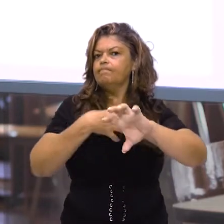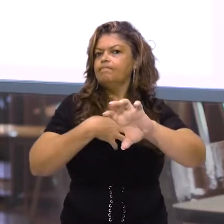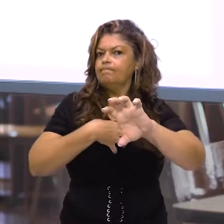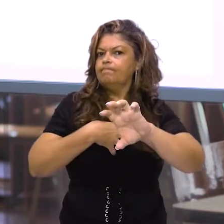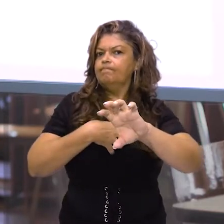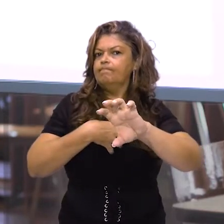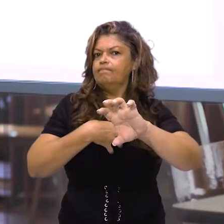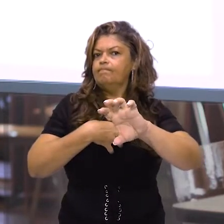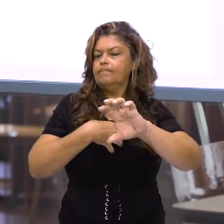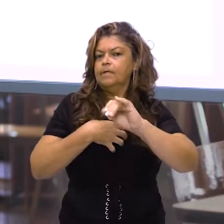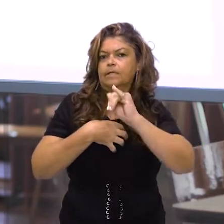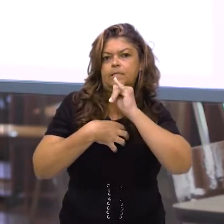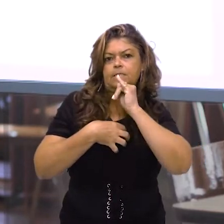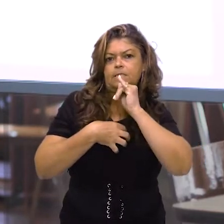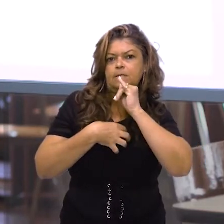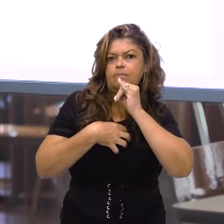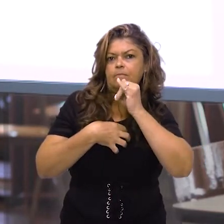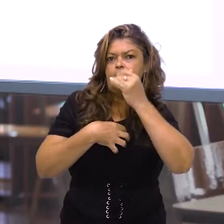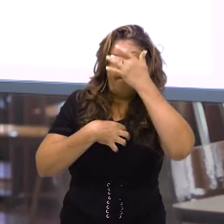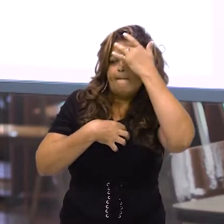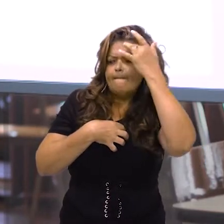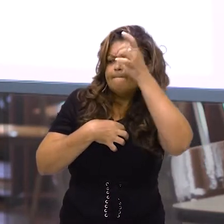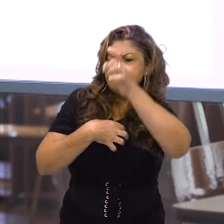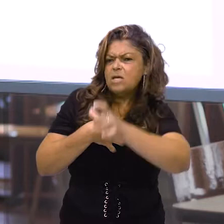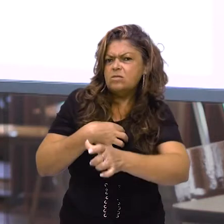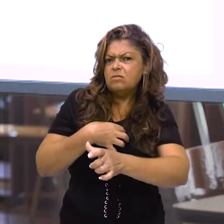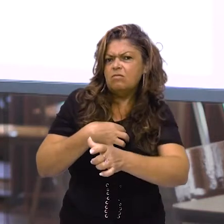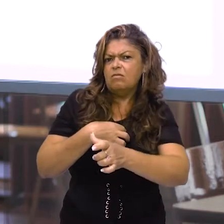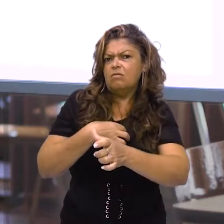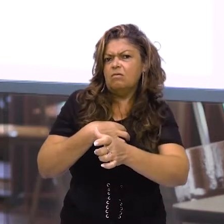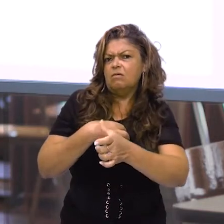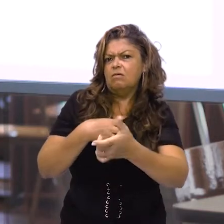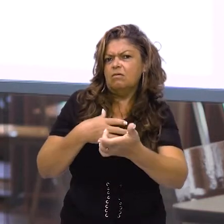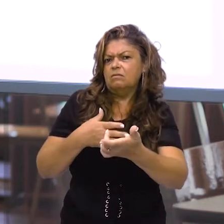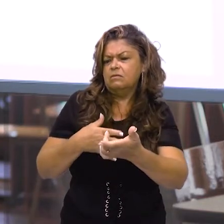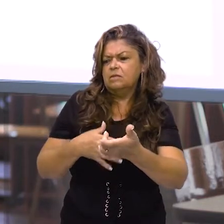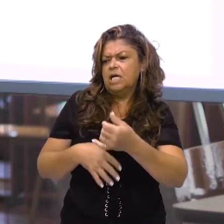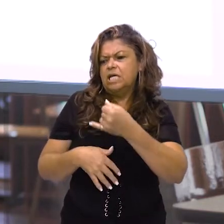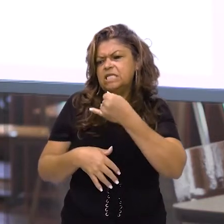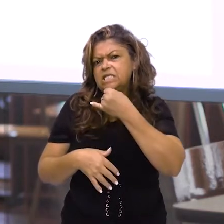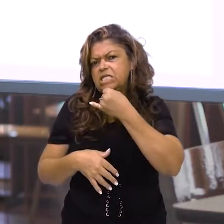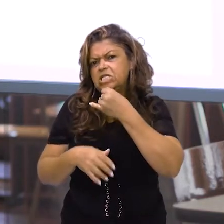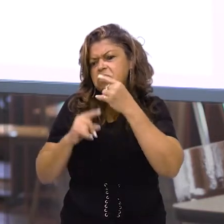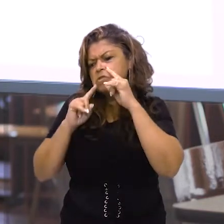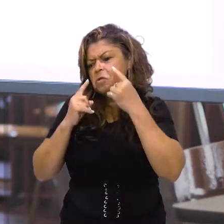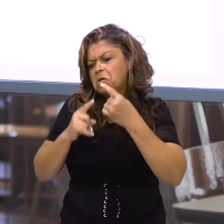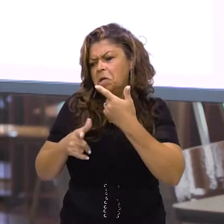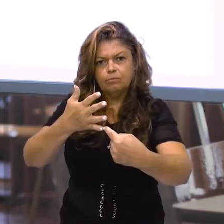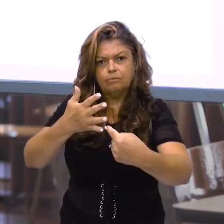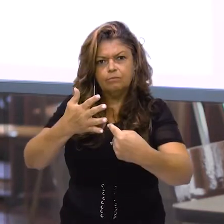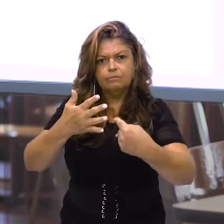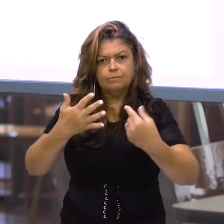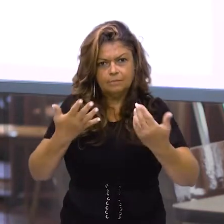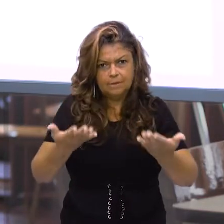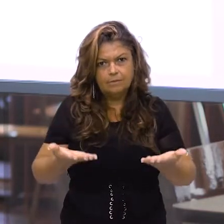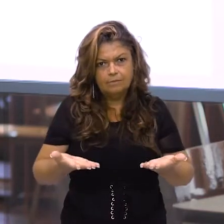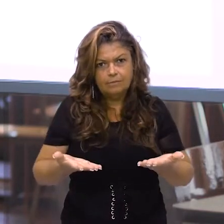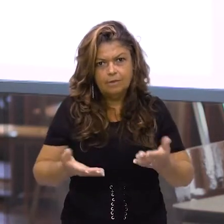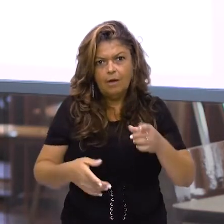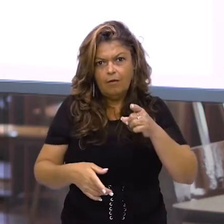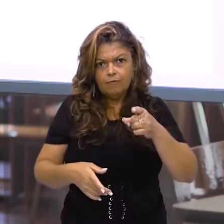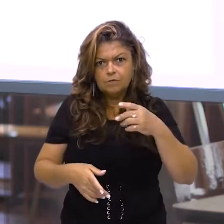que você toma alguma atitude na sua vida, você sempre se coloca no lugar da outra pessoa. Você gostaria